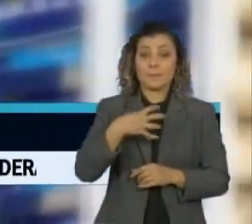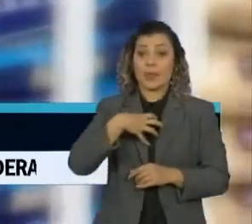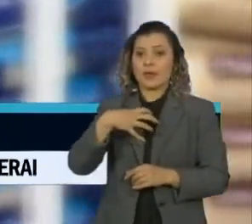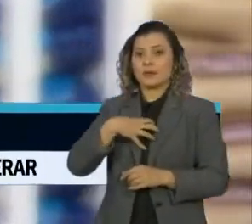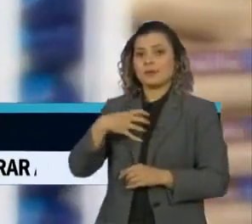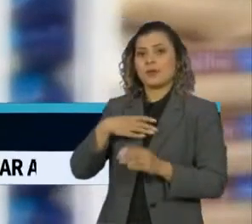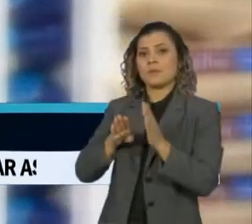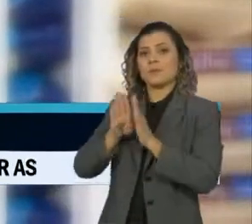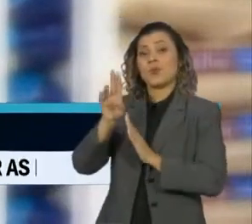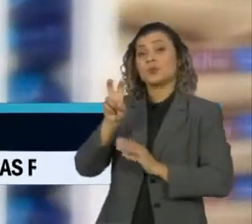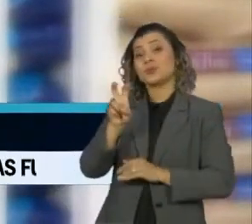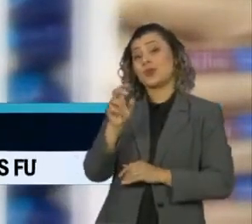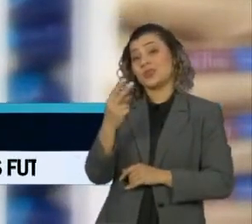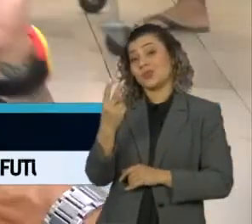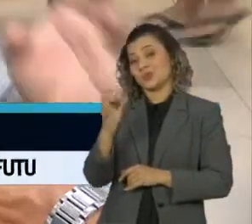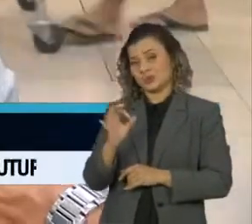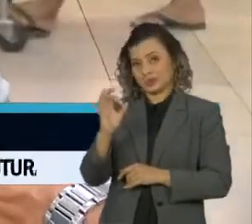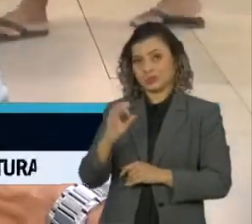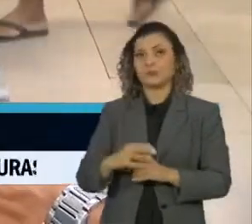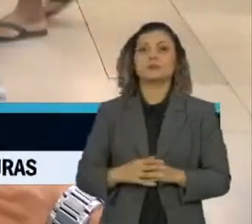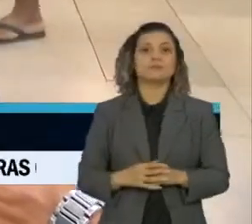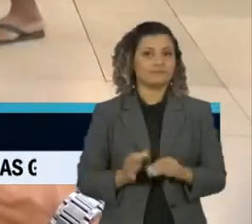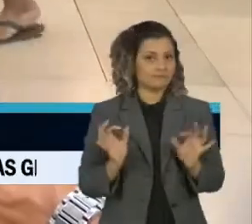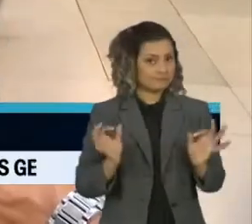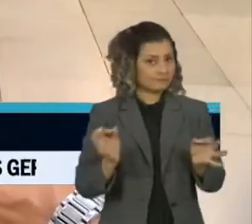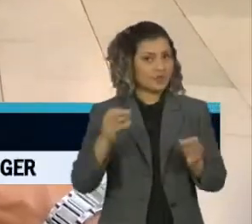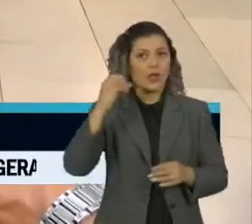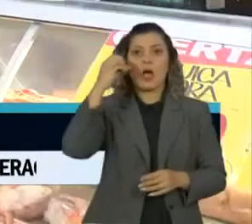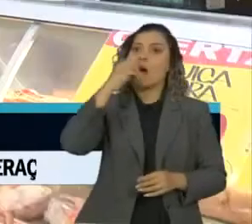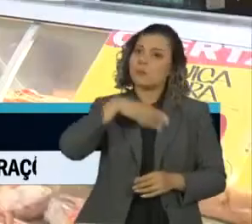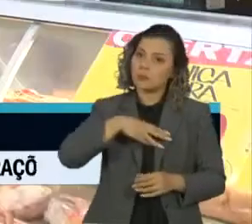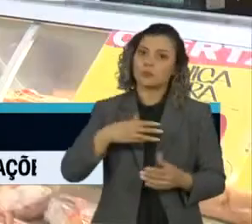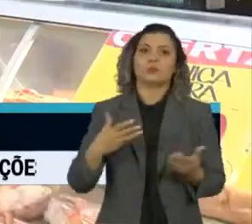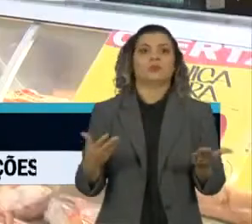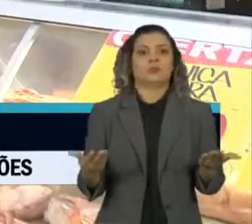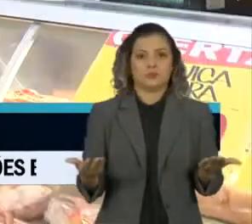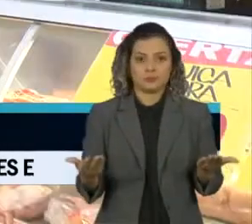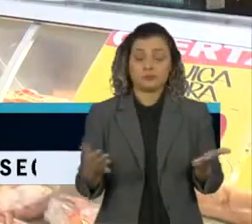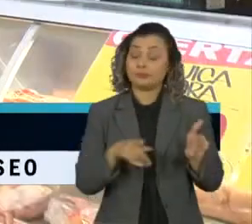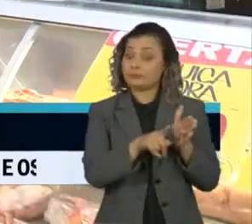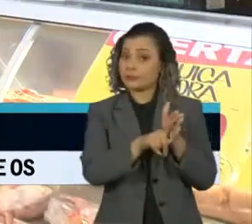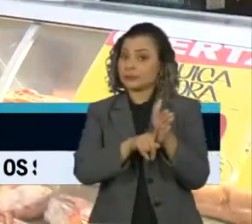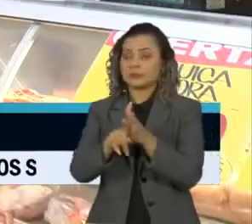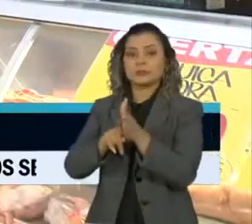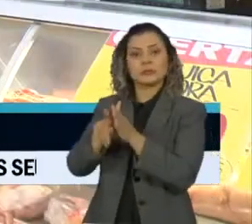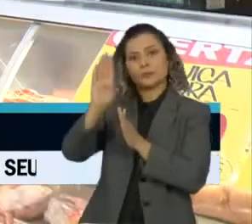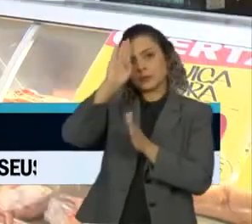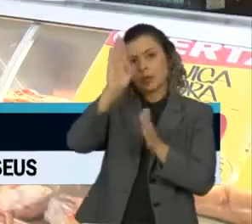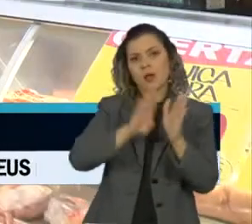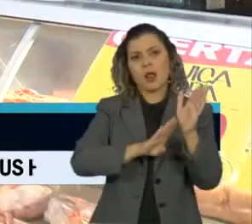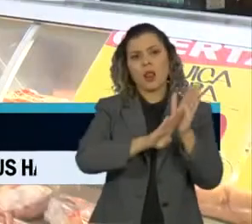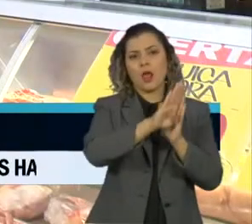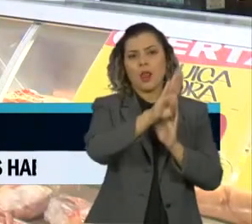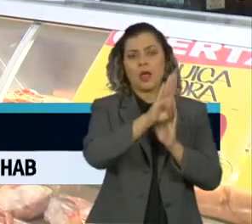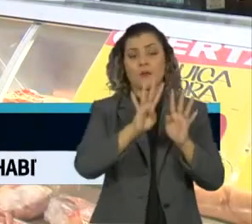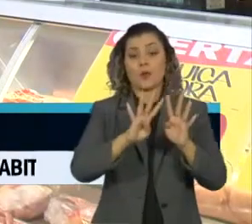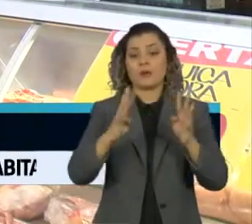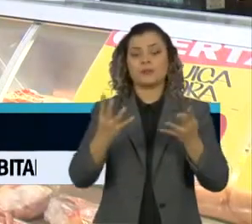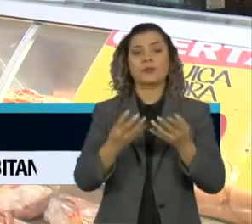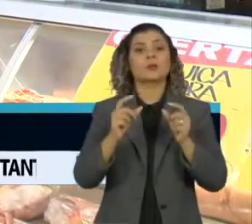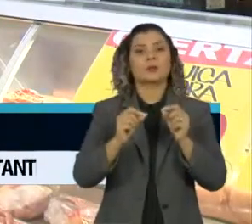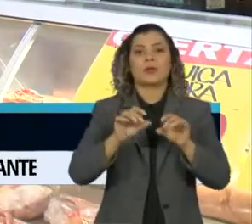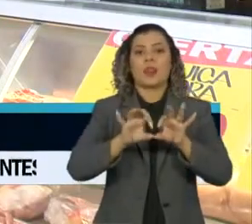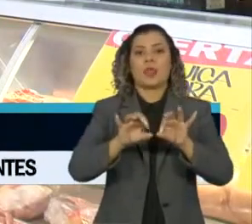aumento passou de 52%. É um absurdo. Segundo o estudo, o maior aumento registrado durante a quarentena foi